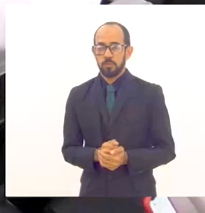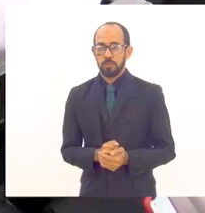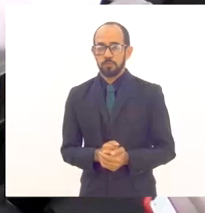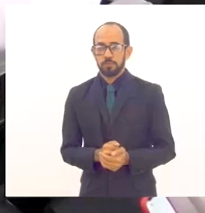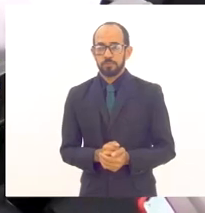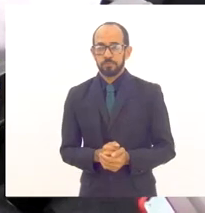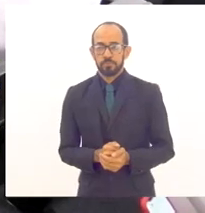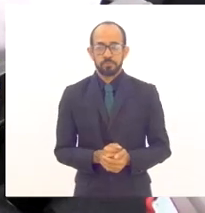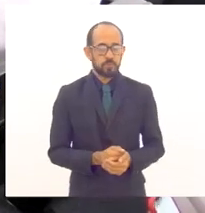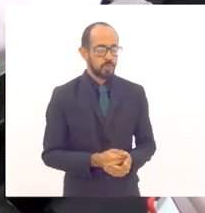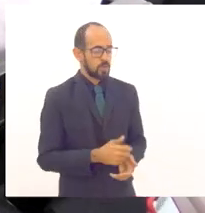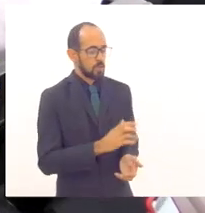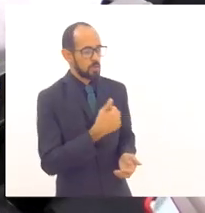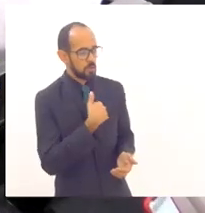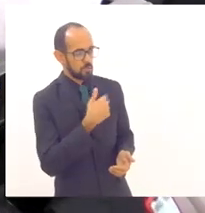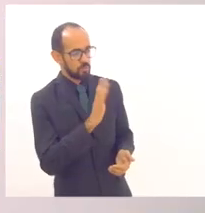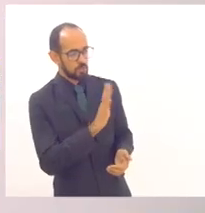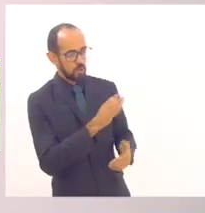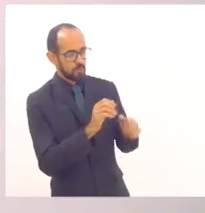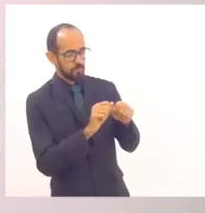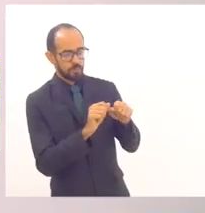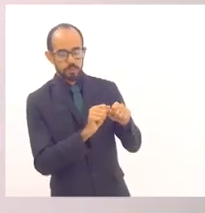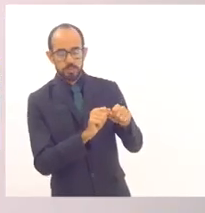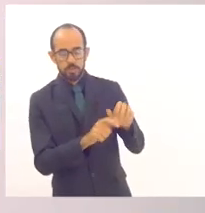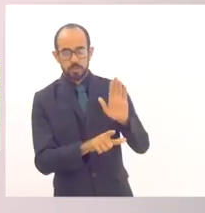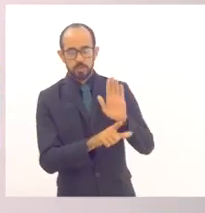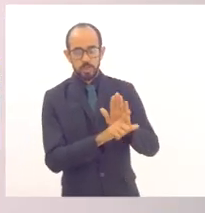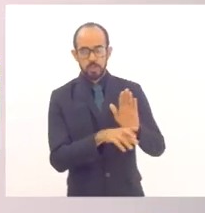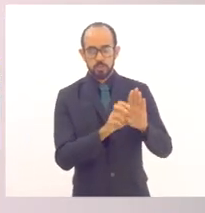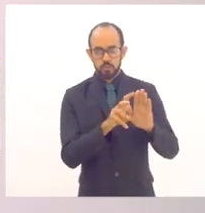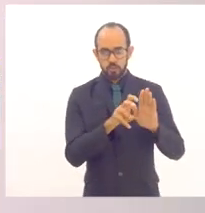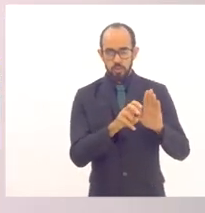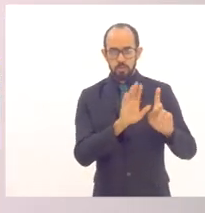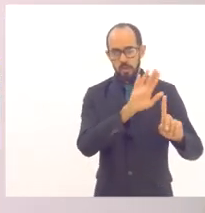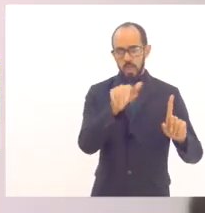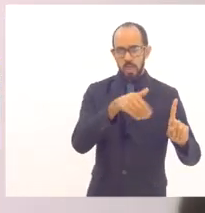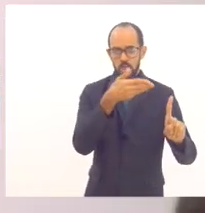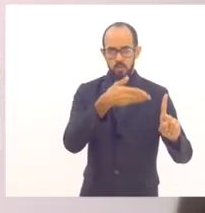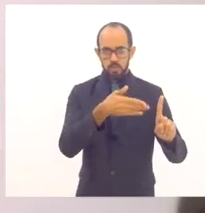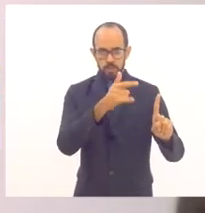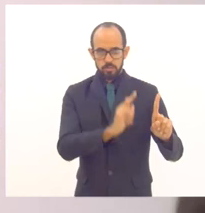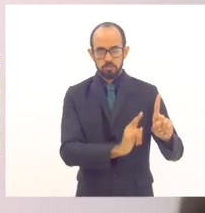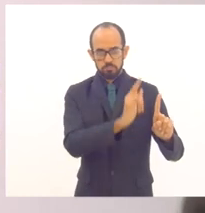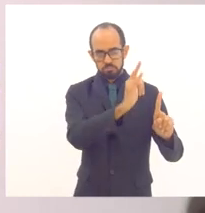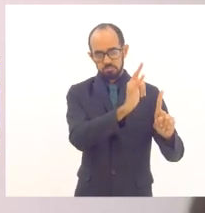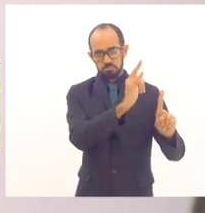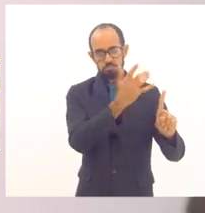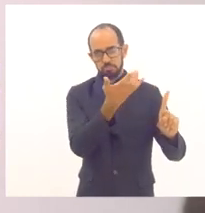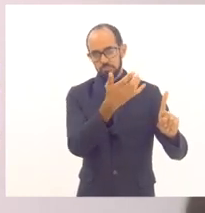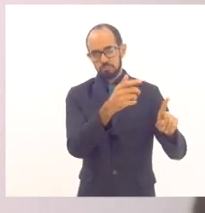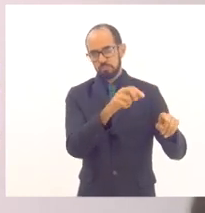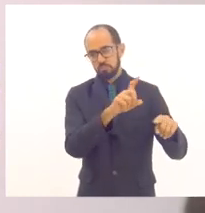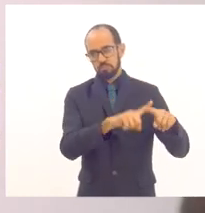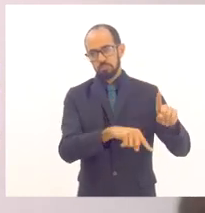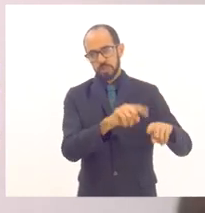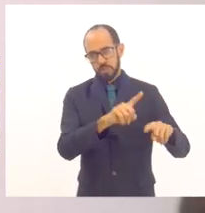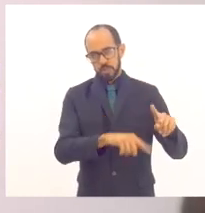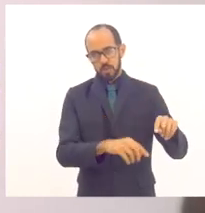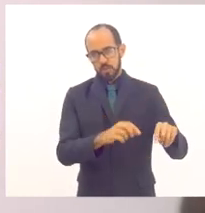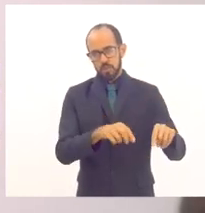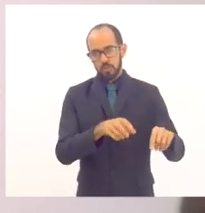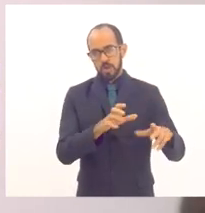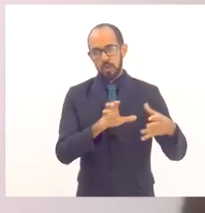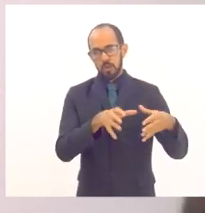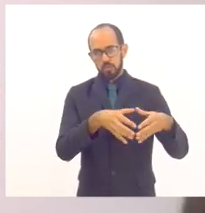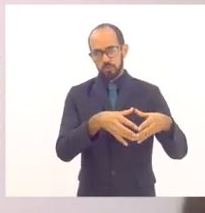Eu já fiz algumas leis sobre a questão também de tombamento, eu fui coautor, e na Comissão de Cultura a gente sempre